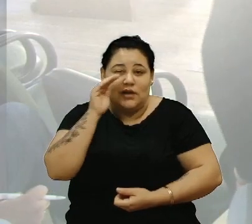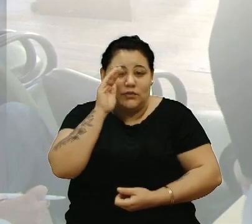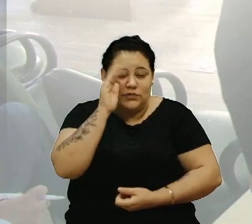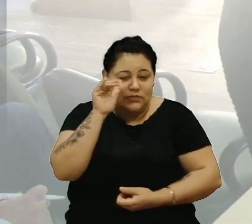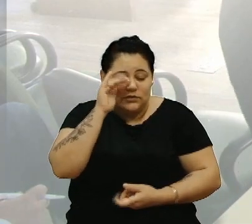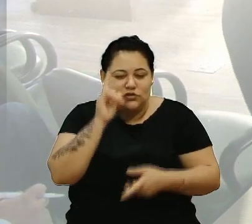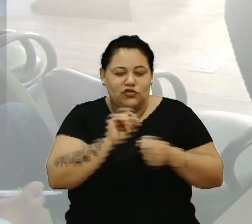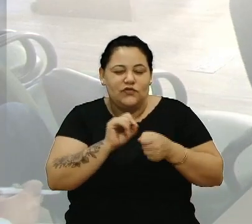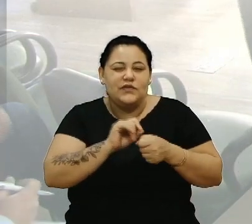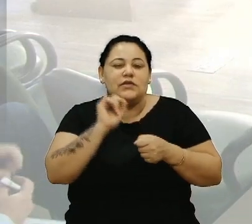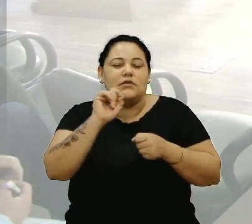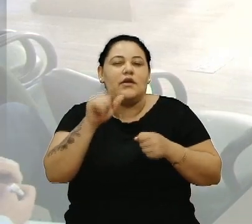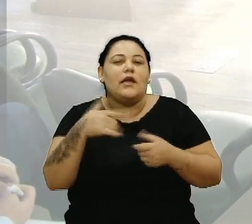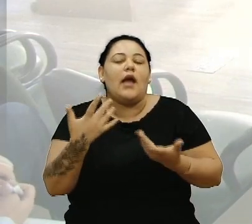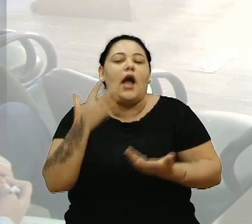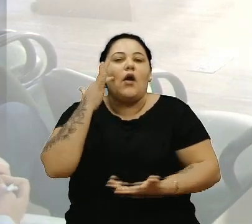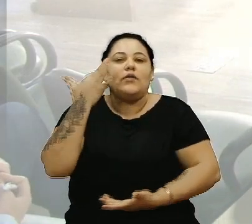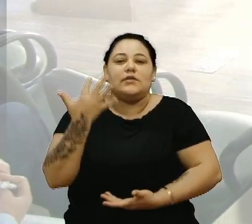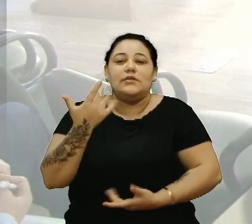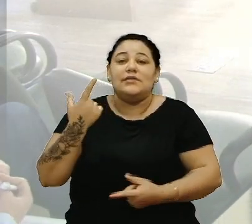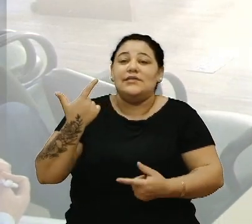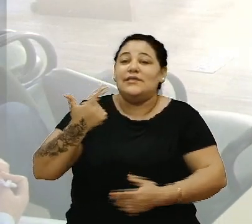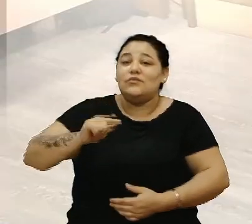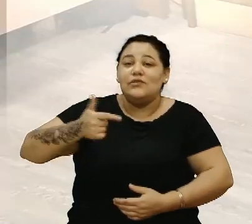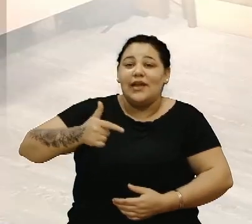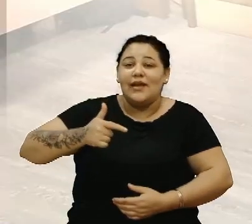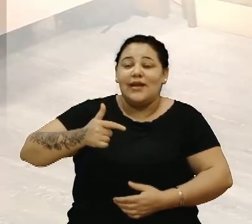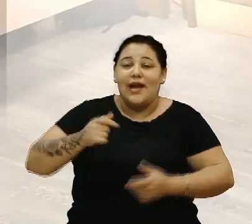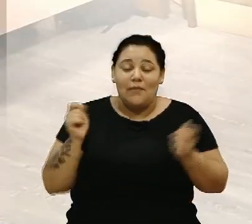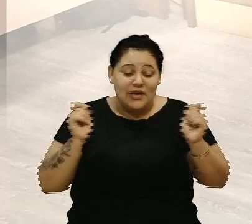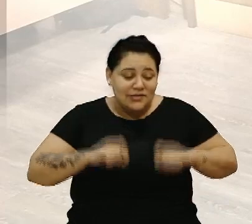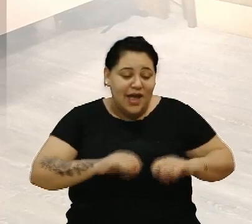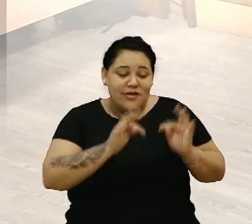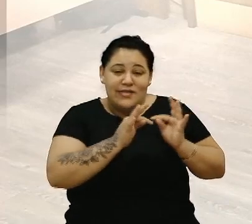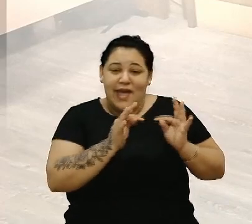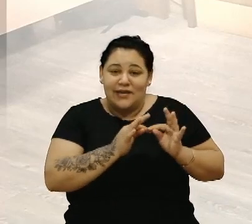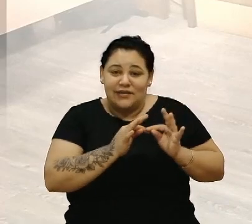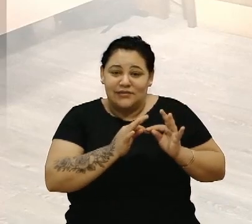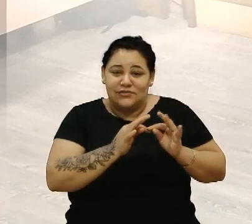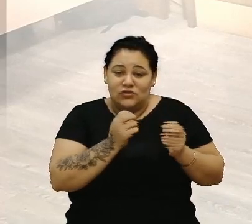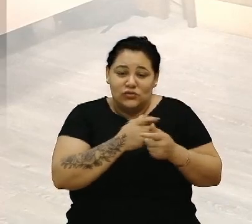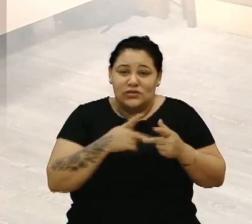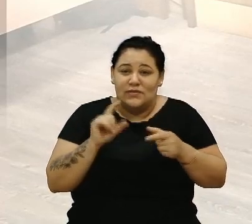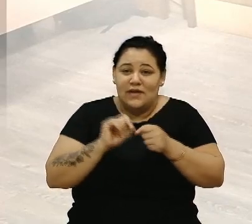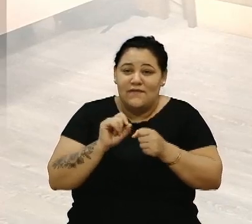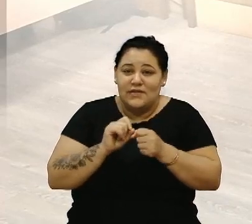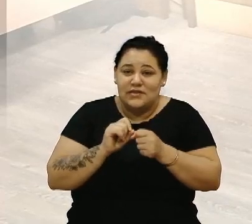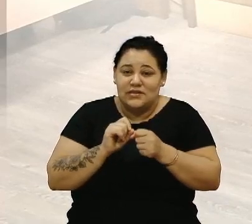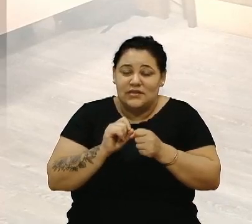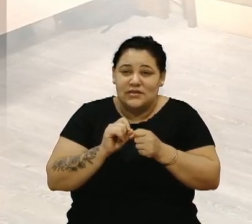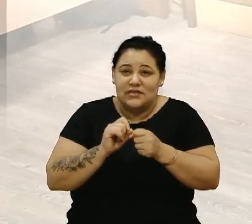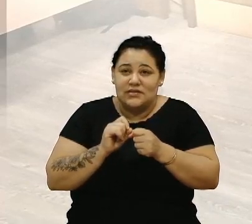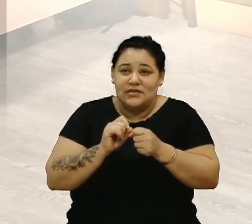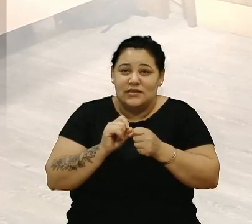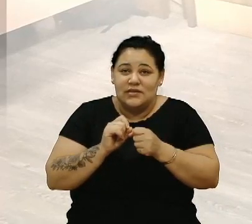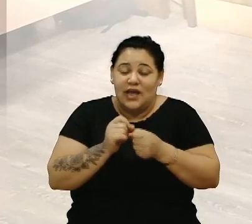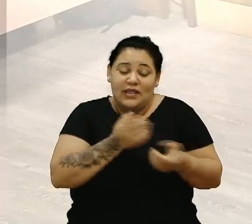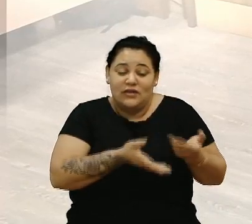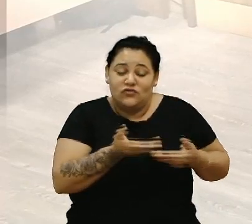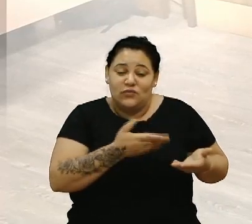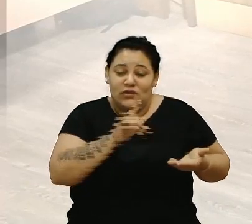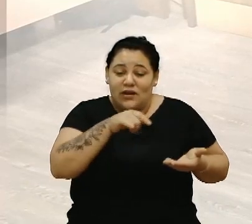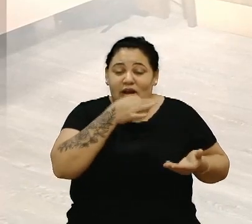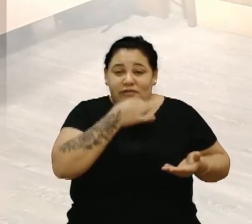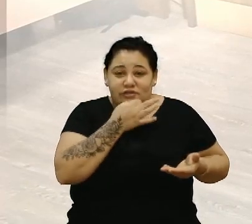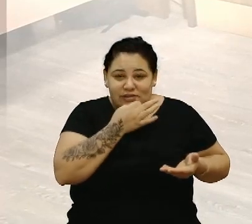era a seguinte: por não ter capacidade técnica de equipamentos para fazer exames em Caxias do Sul, muitas vezes